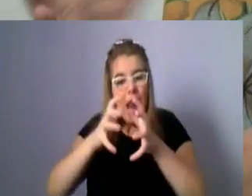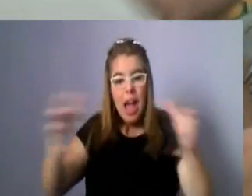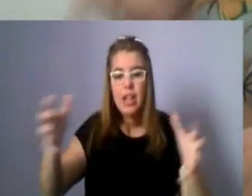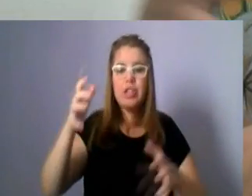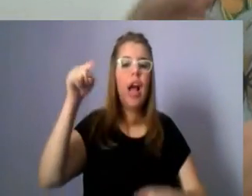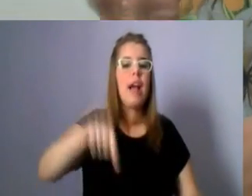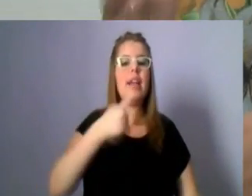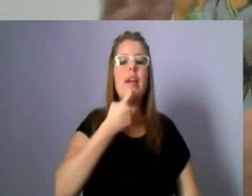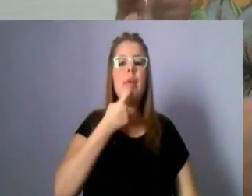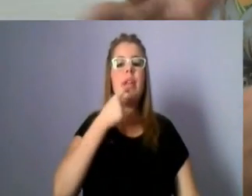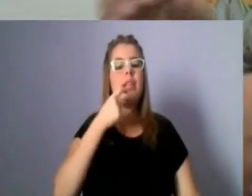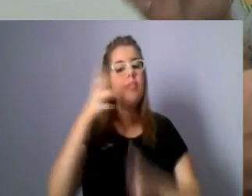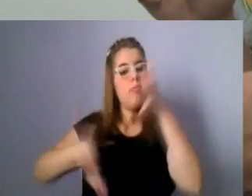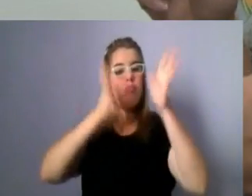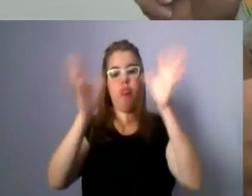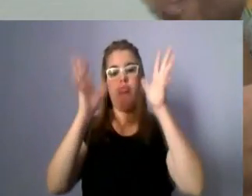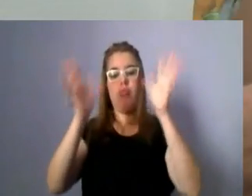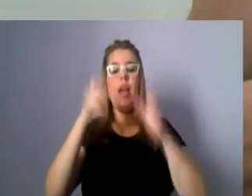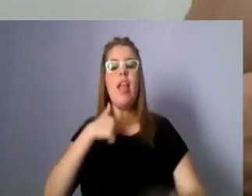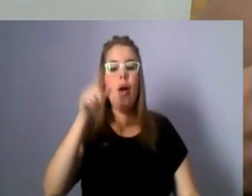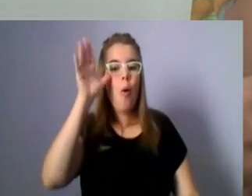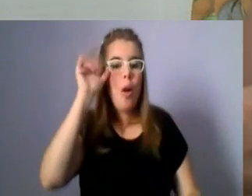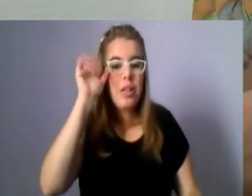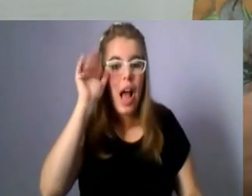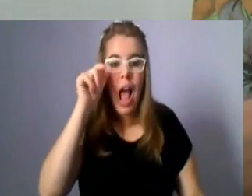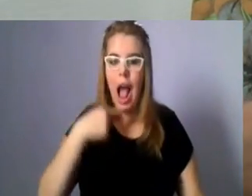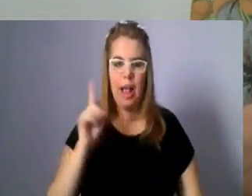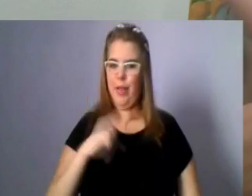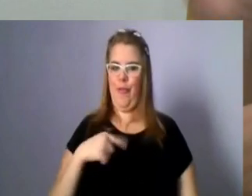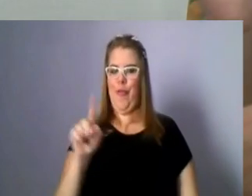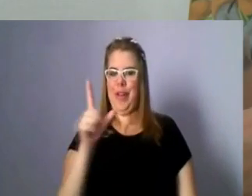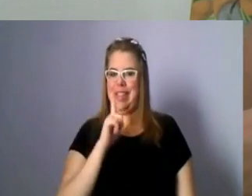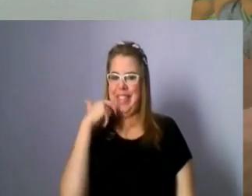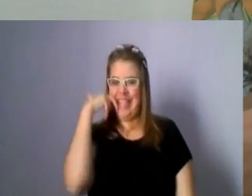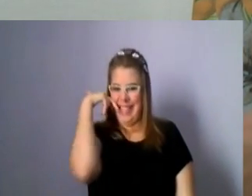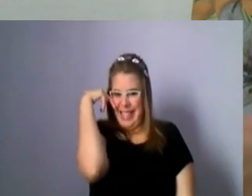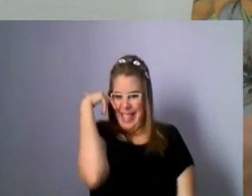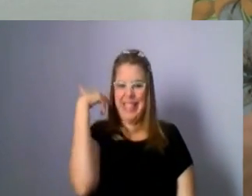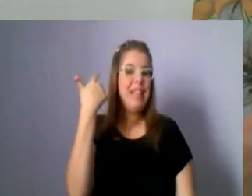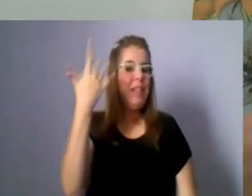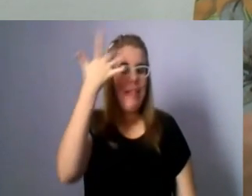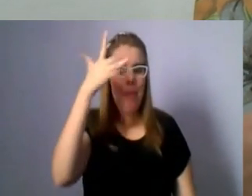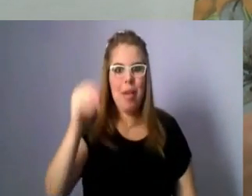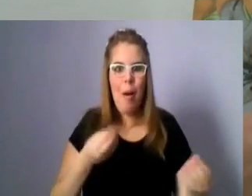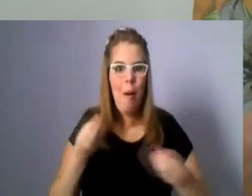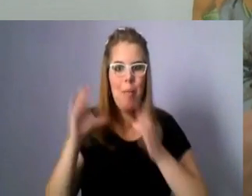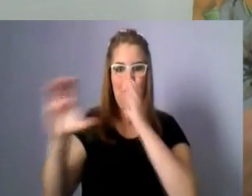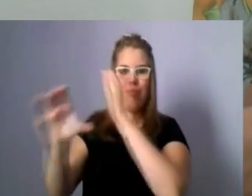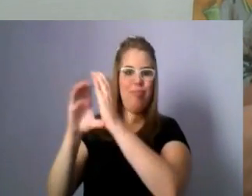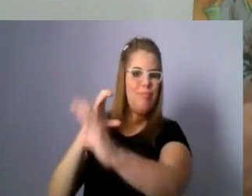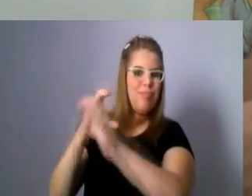grande aqui em Campinas usando, e eu tive muita curiosidade, mas aí não fui, porque eu tinha vergonha e não sabia como me